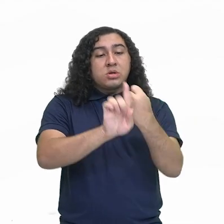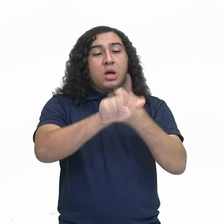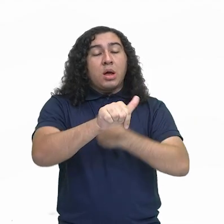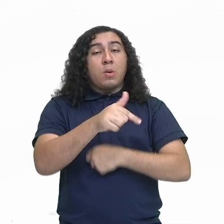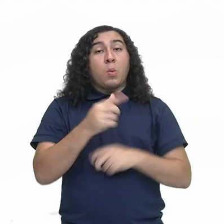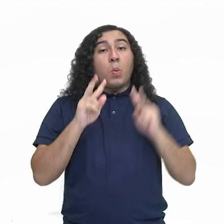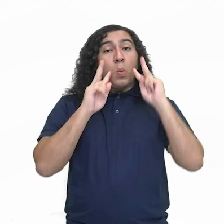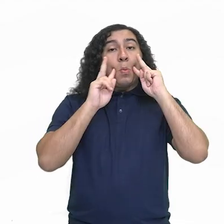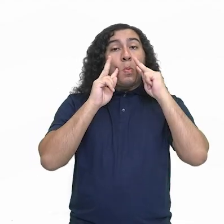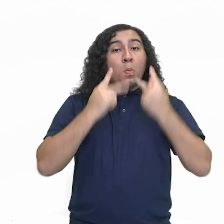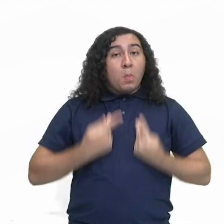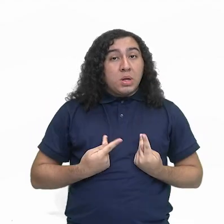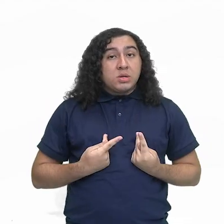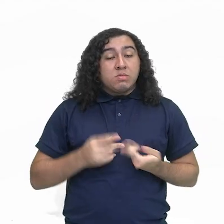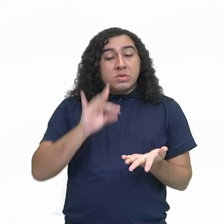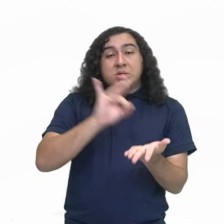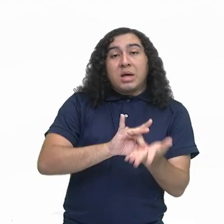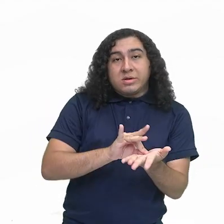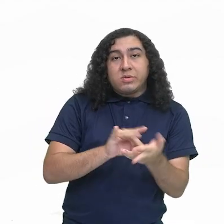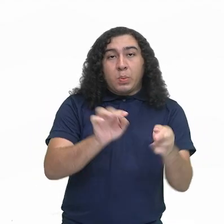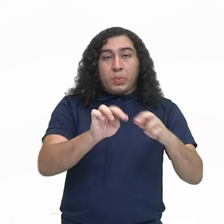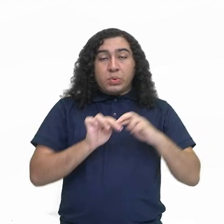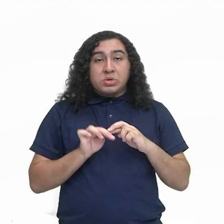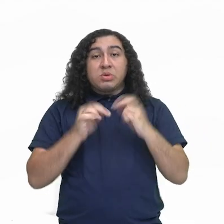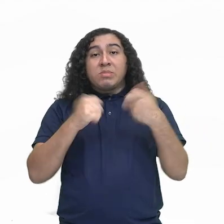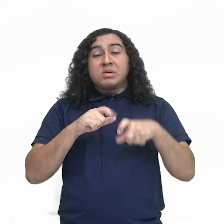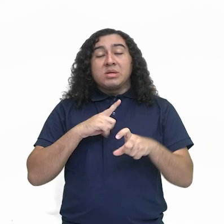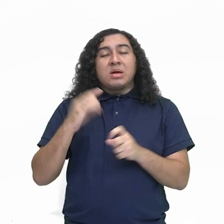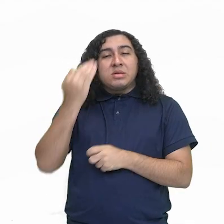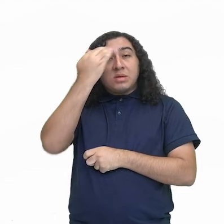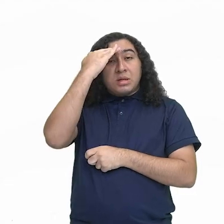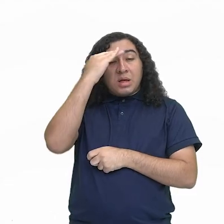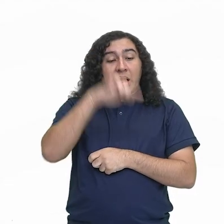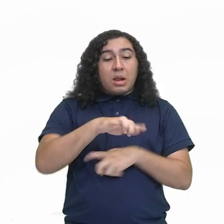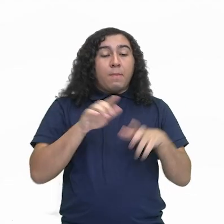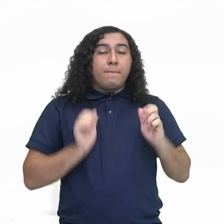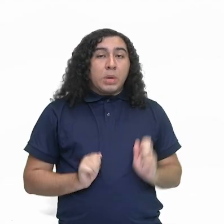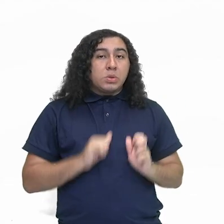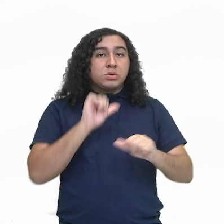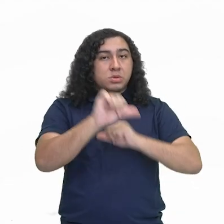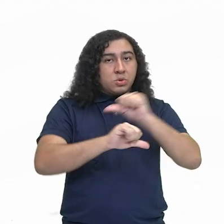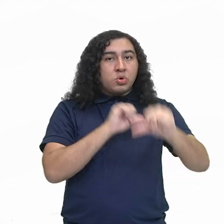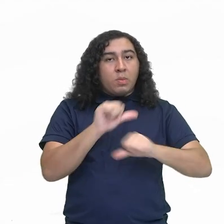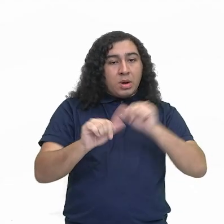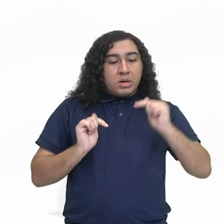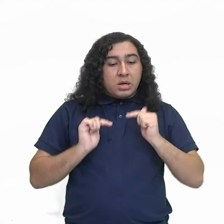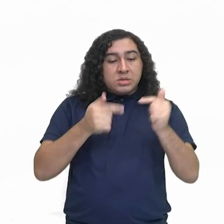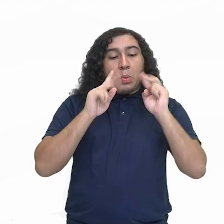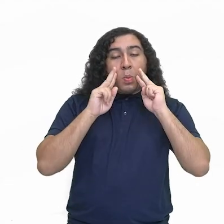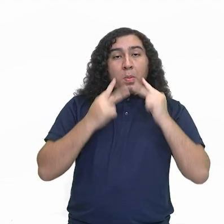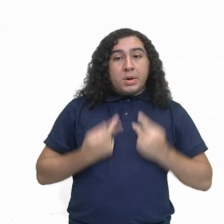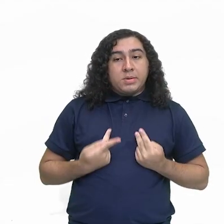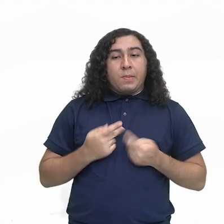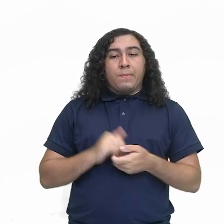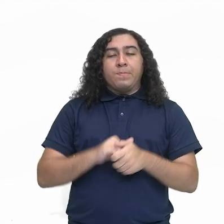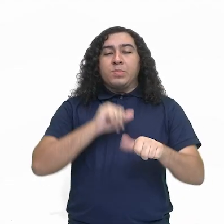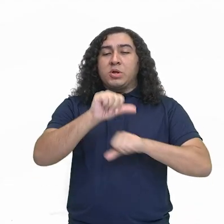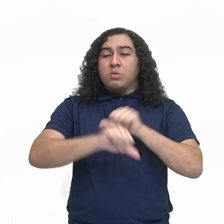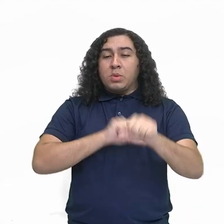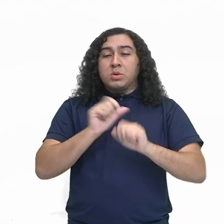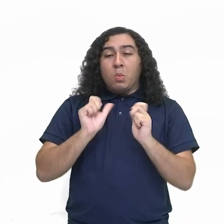e, portanto, passíveis de serem transformadas pela ação humana. As transformações poderiam